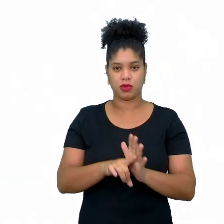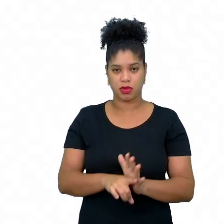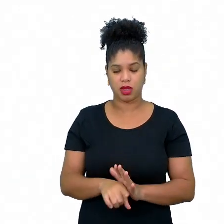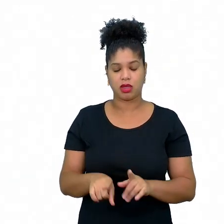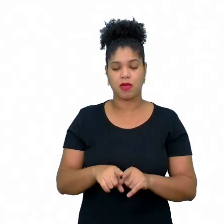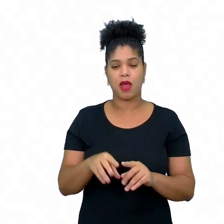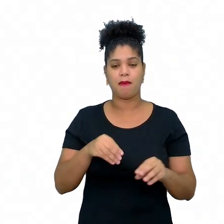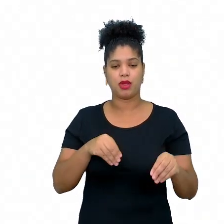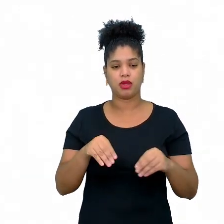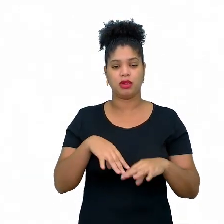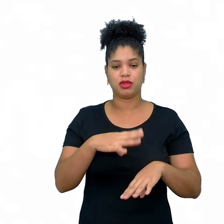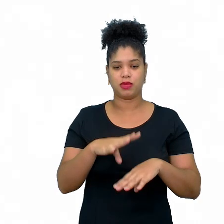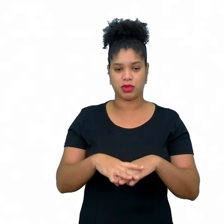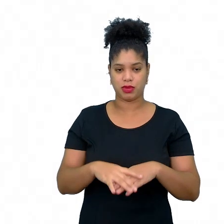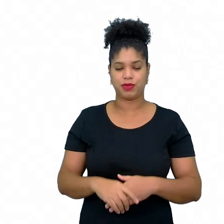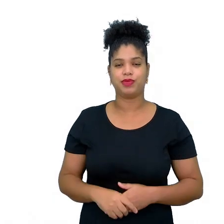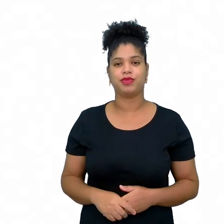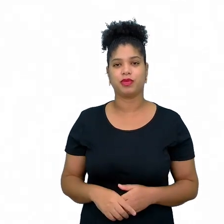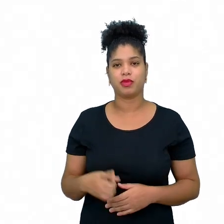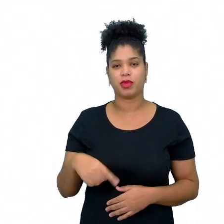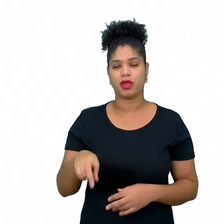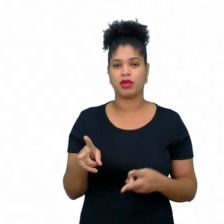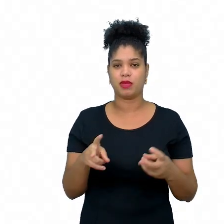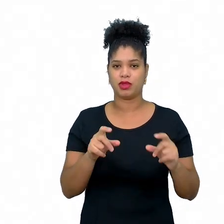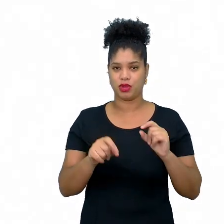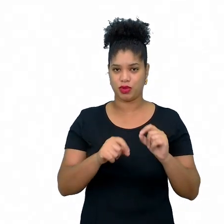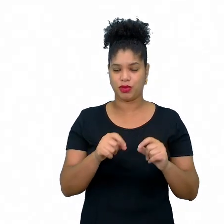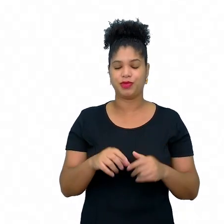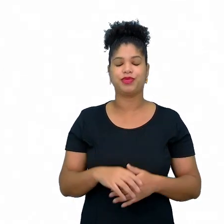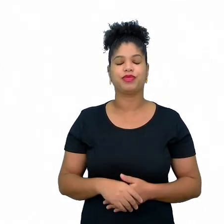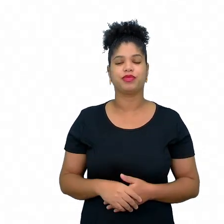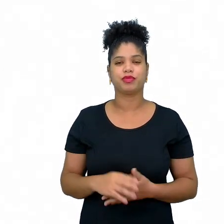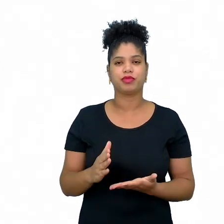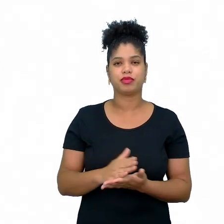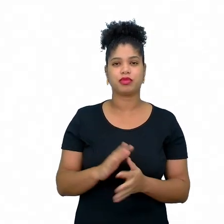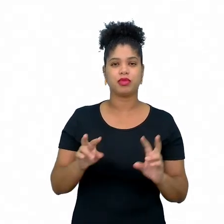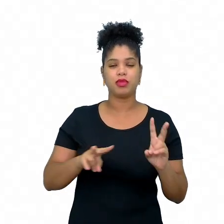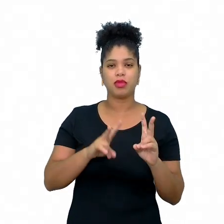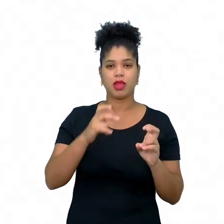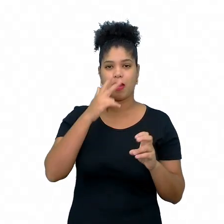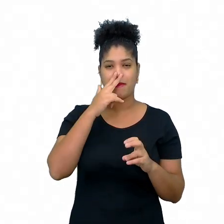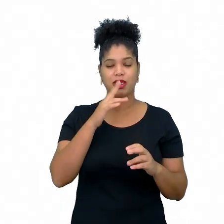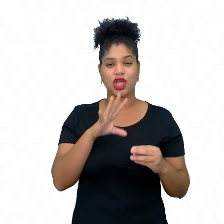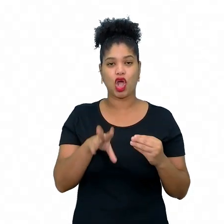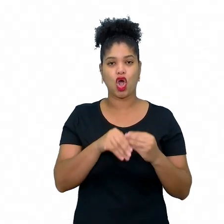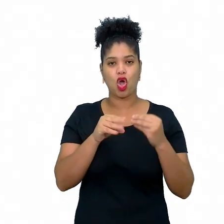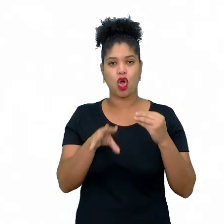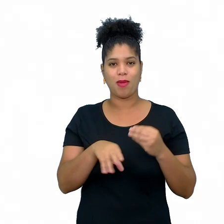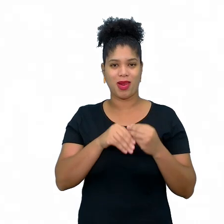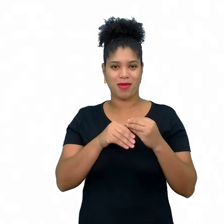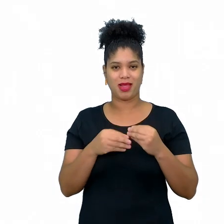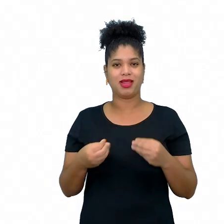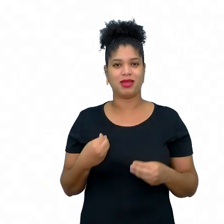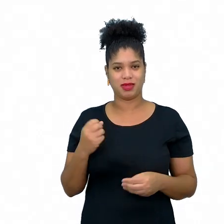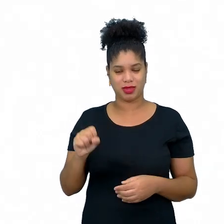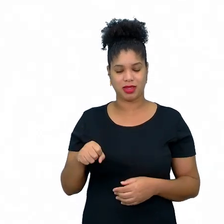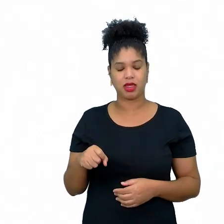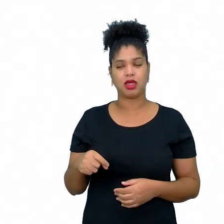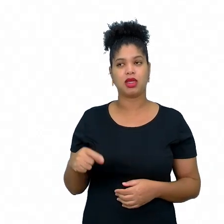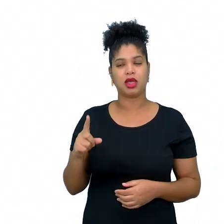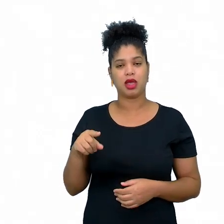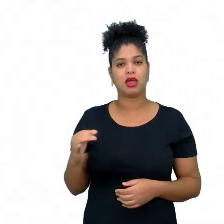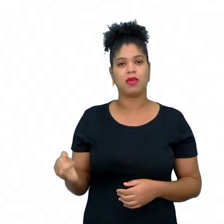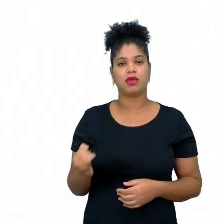modelagem matemática. Percebamos que os assuntos estão se complementando, né? E a importância